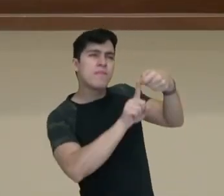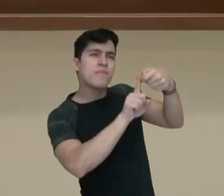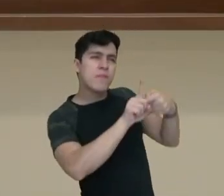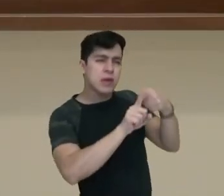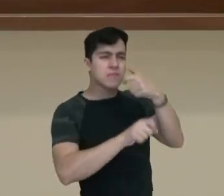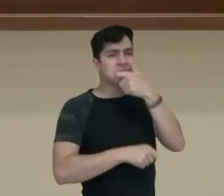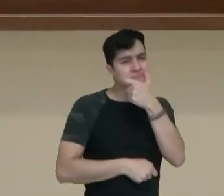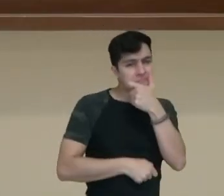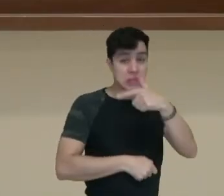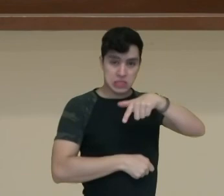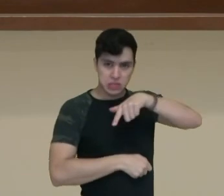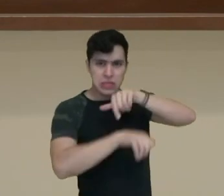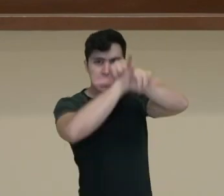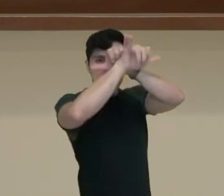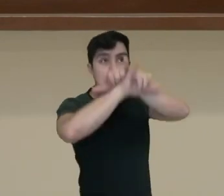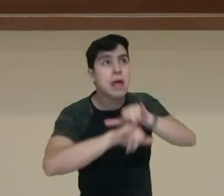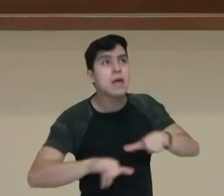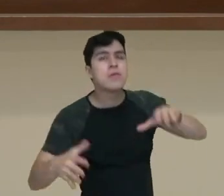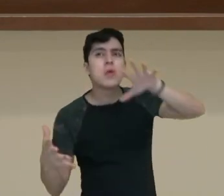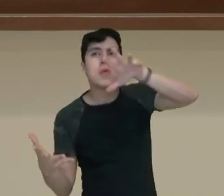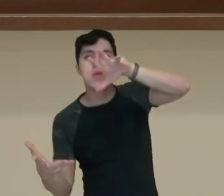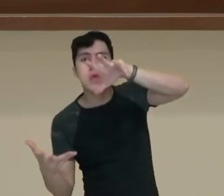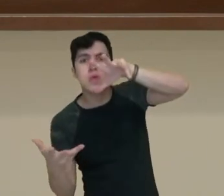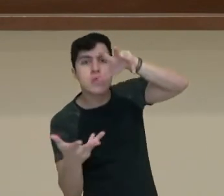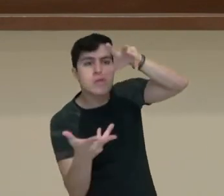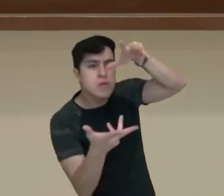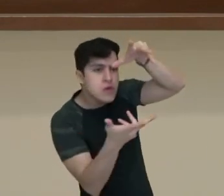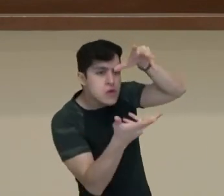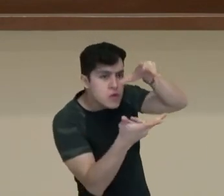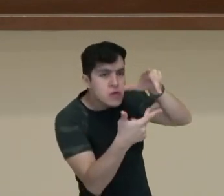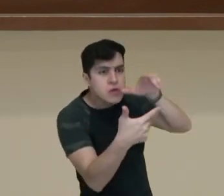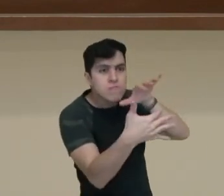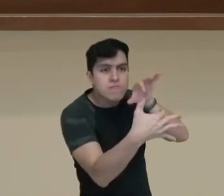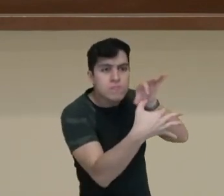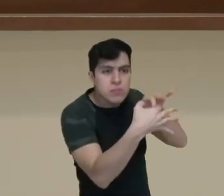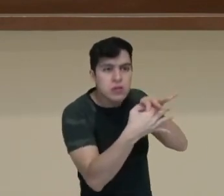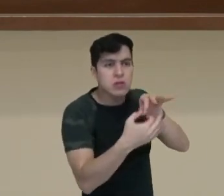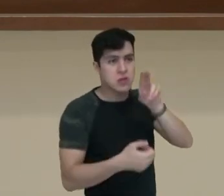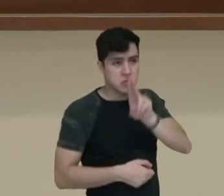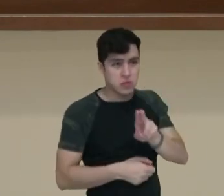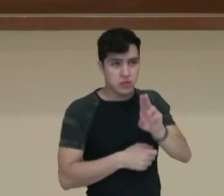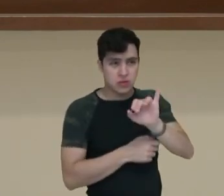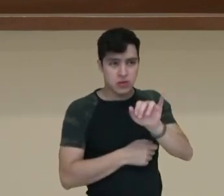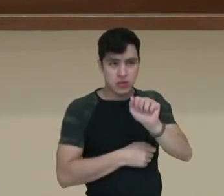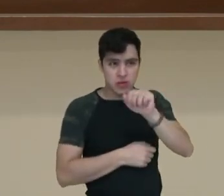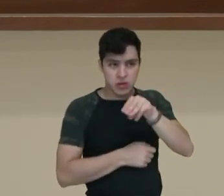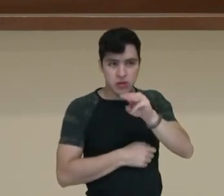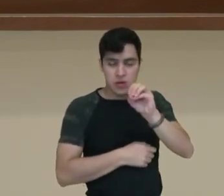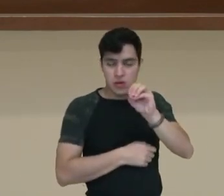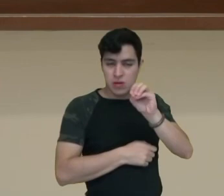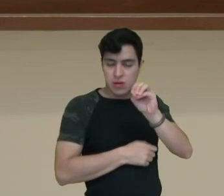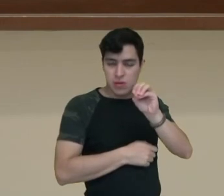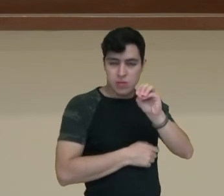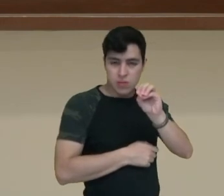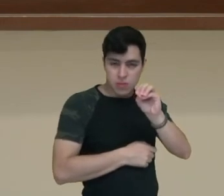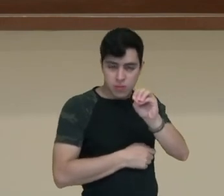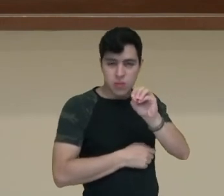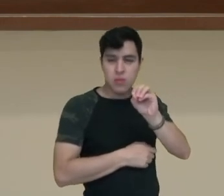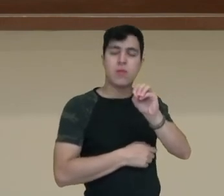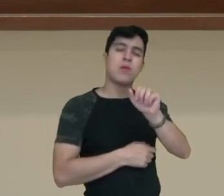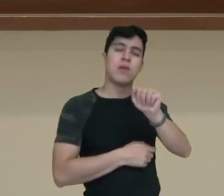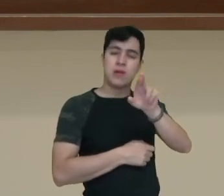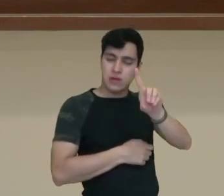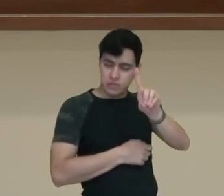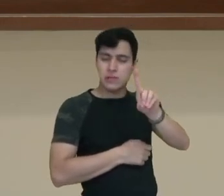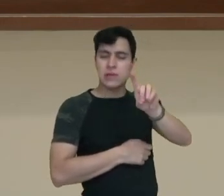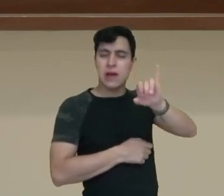Existe alguma campanha mundial, alguma coisa? Use o Jamboard para organizar um quadro com todas elas. Conversem sobre